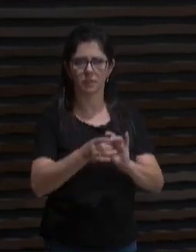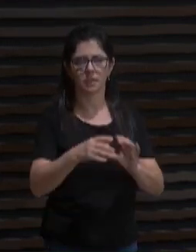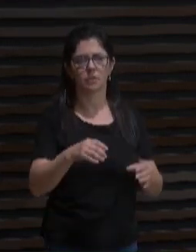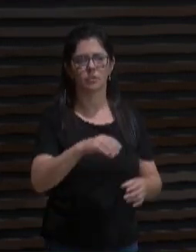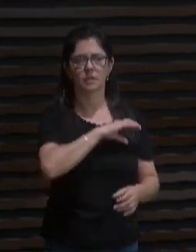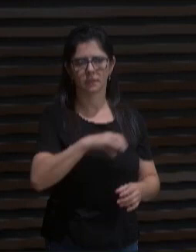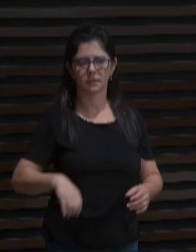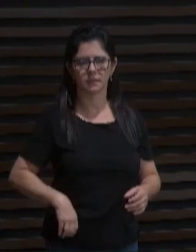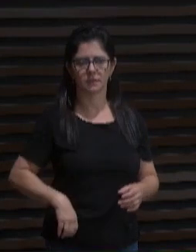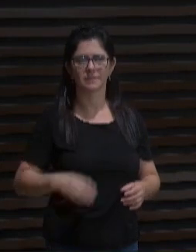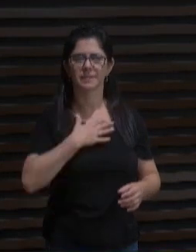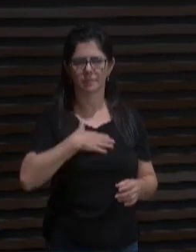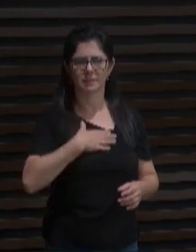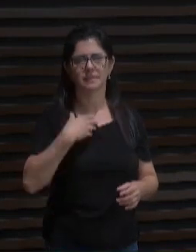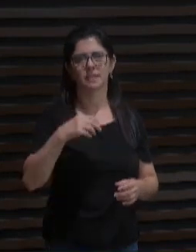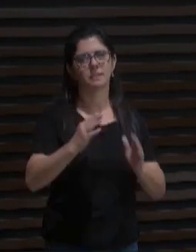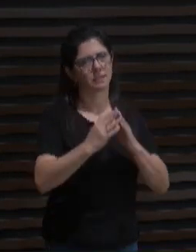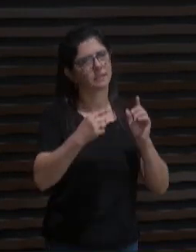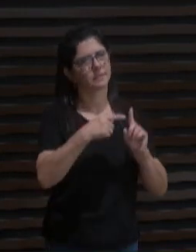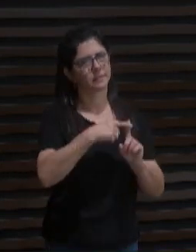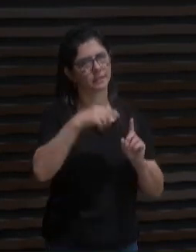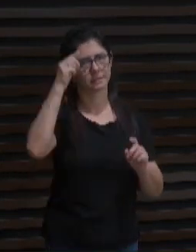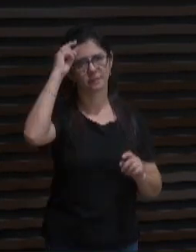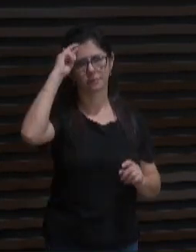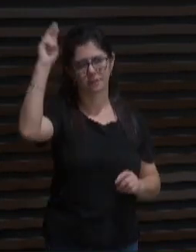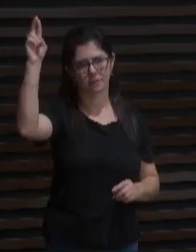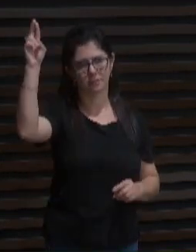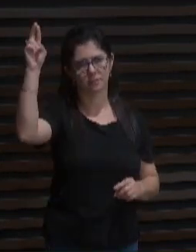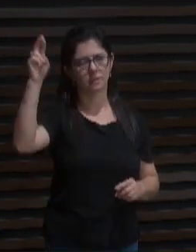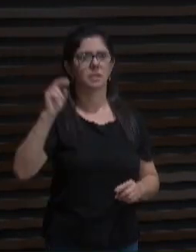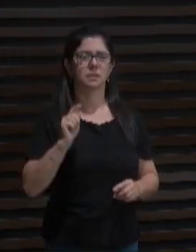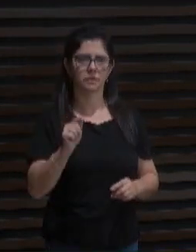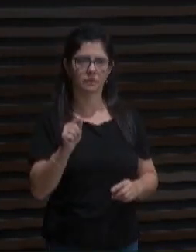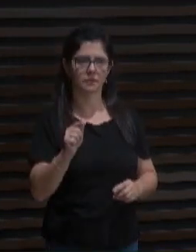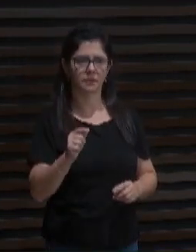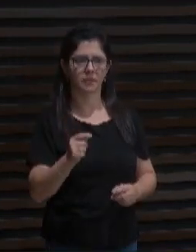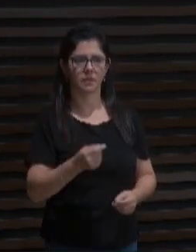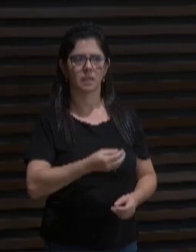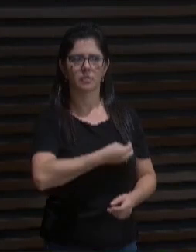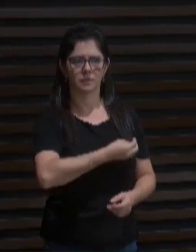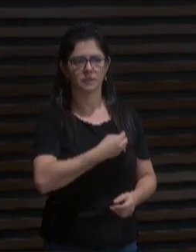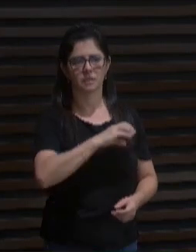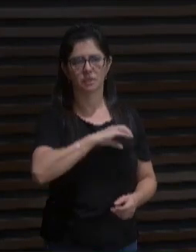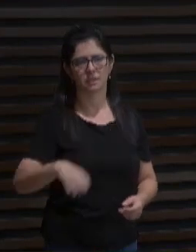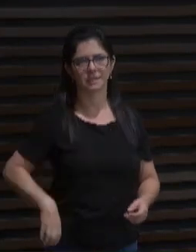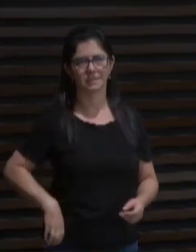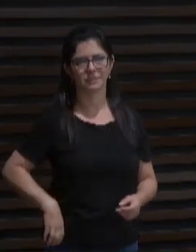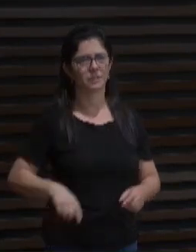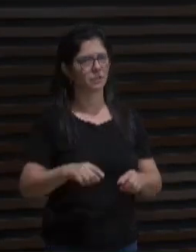casa do Senhor? Então acho que você está equivocado. Se você tem a vida de Cristo, não tem irmão chato na igreja não, o chato é